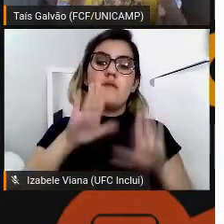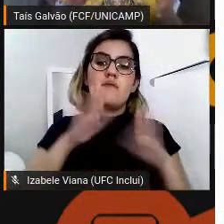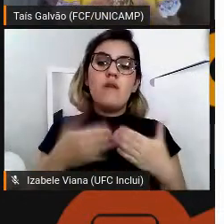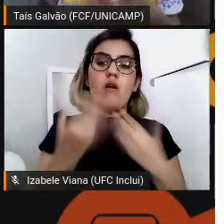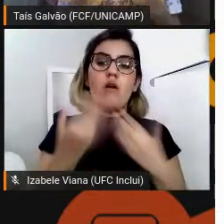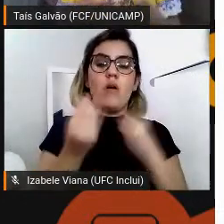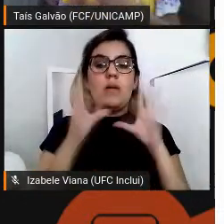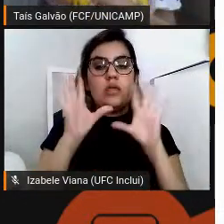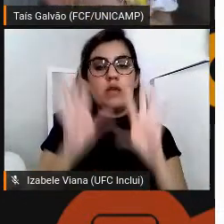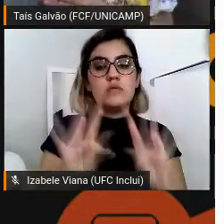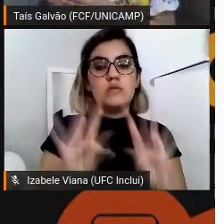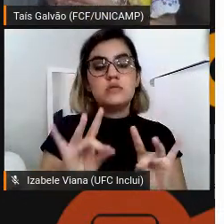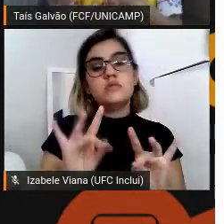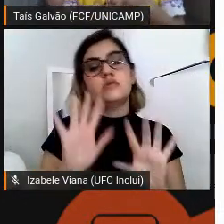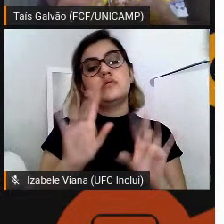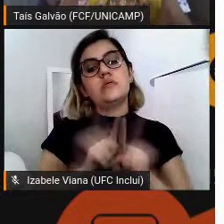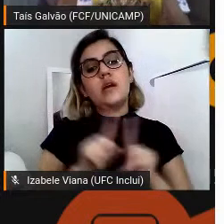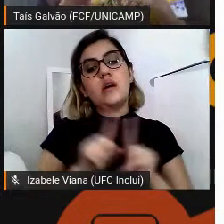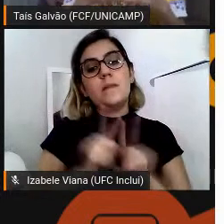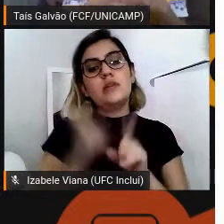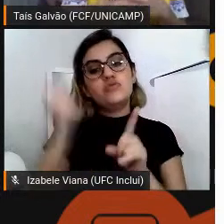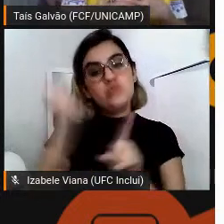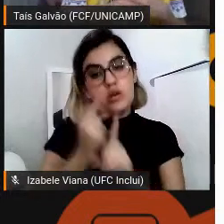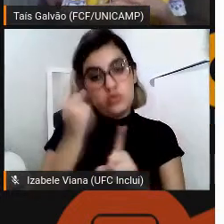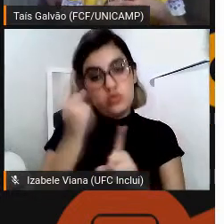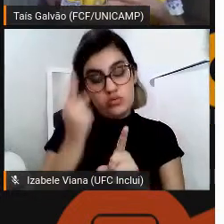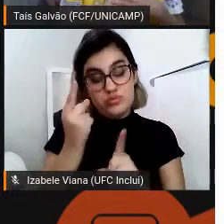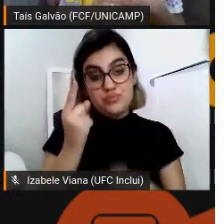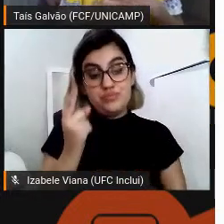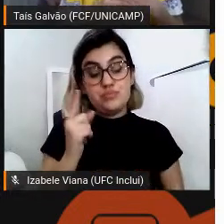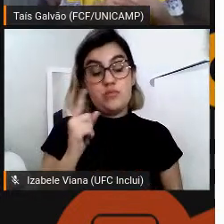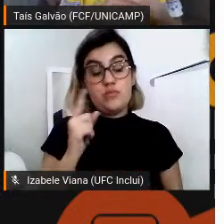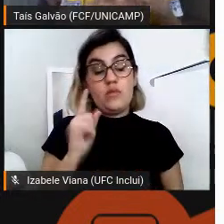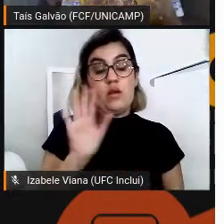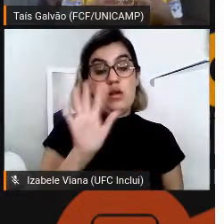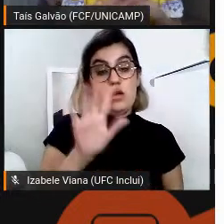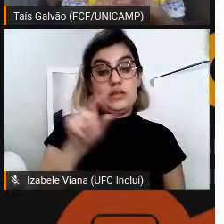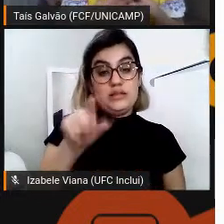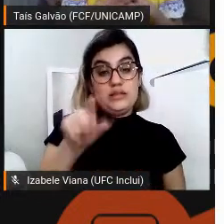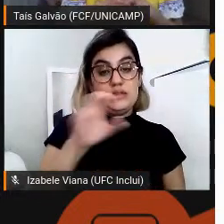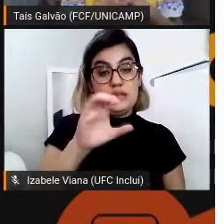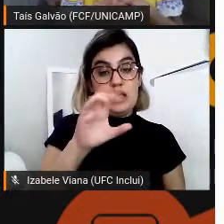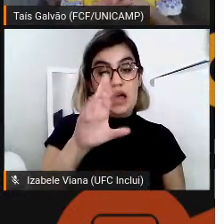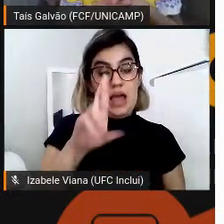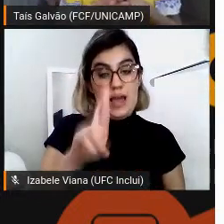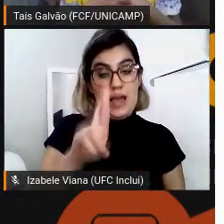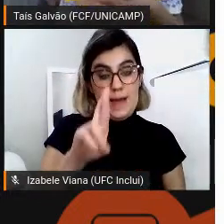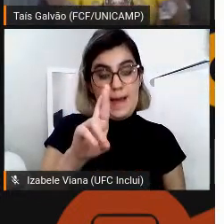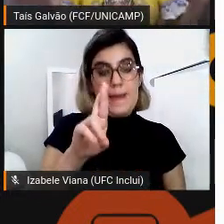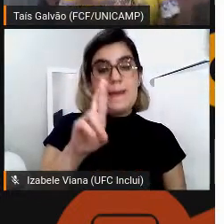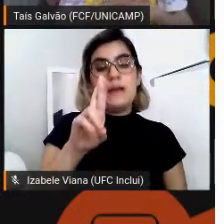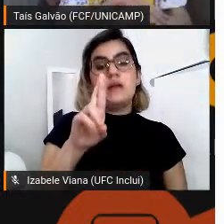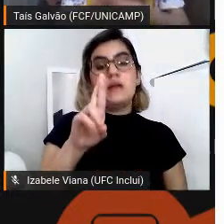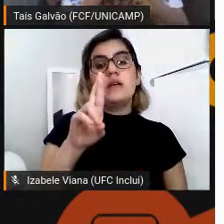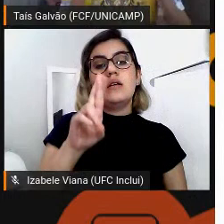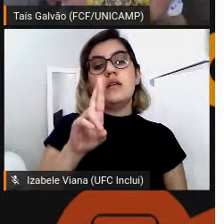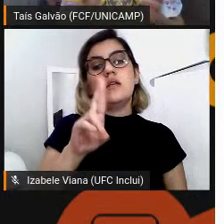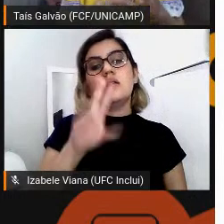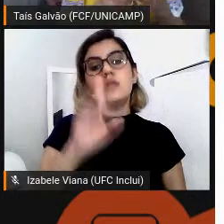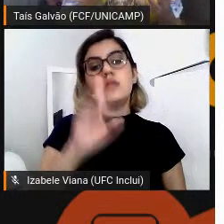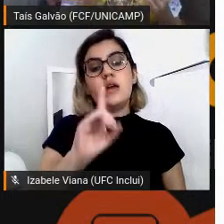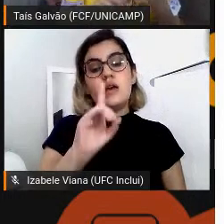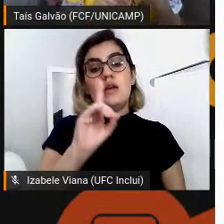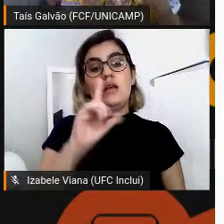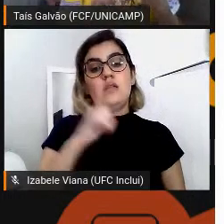e, mais recentemente, para diagnóstico. Esse do CRD, do Centro para Revisões e Disseminação, ele já tem um